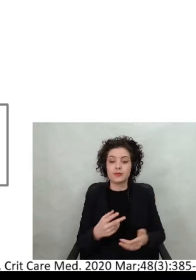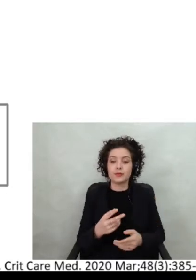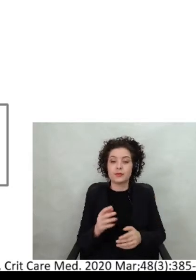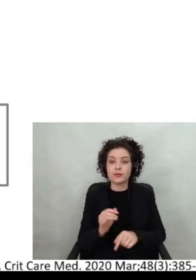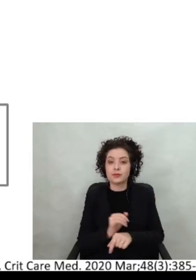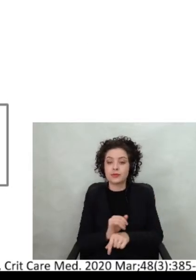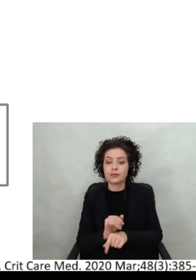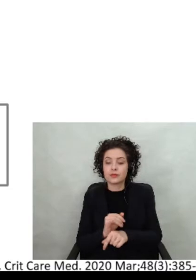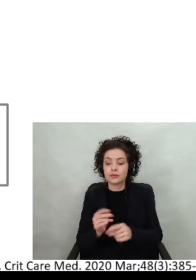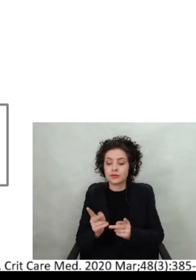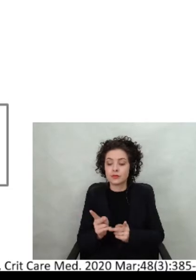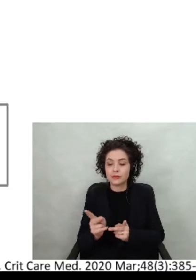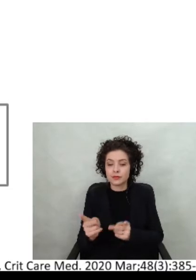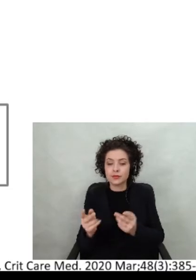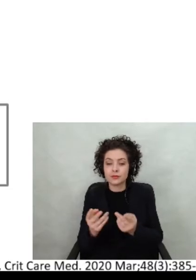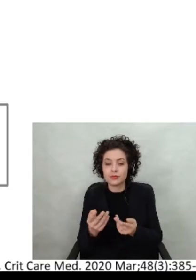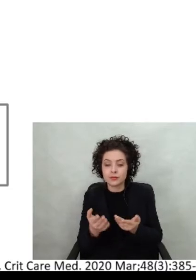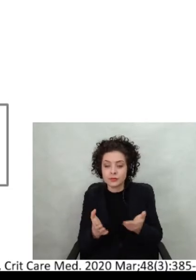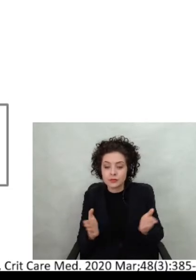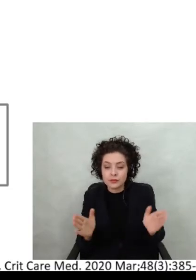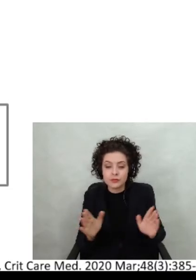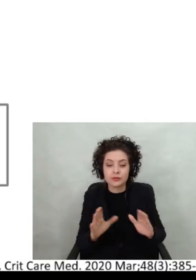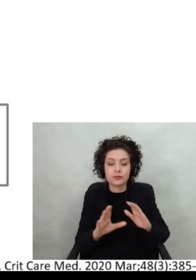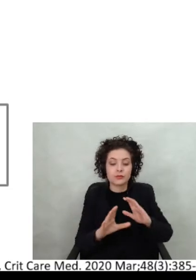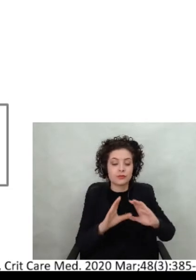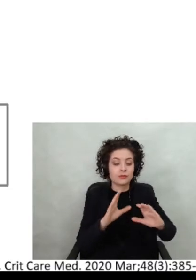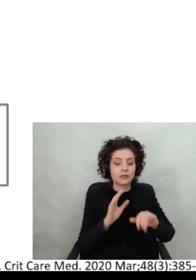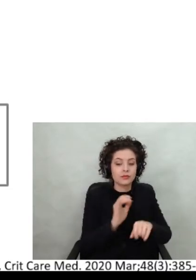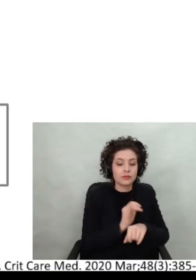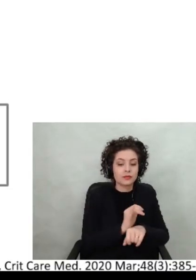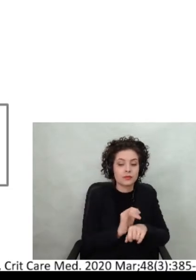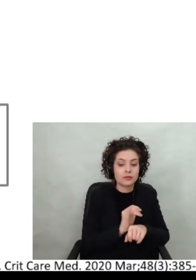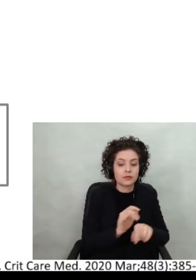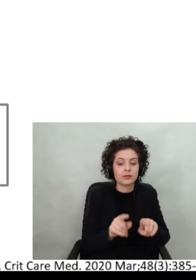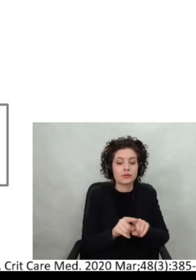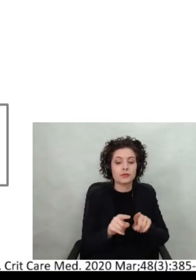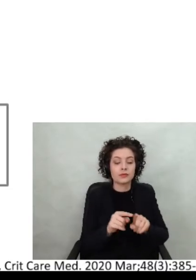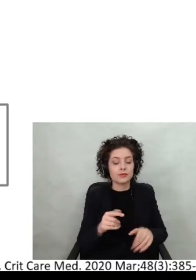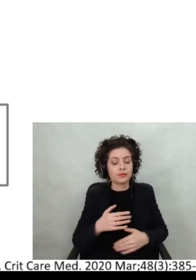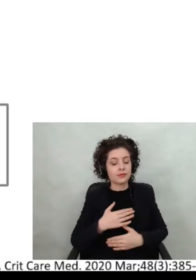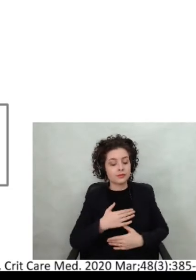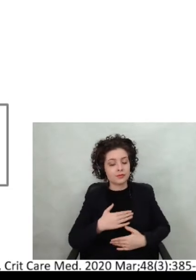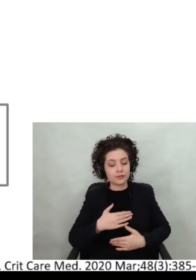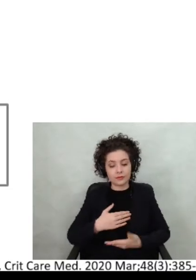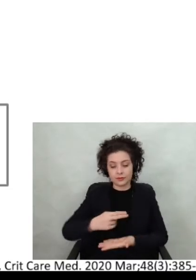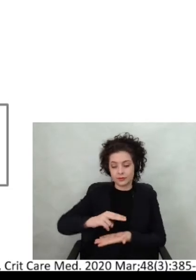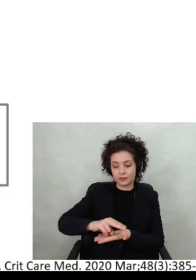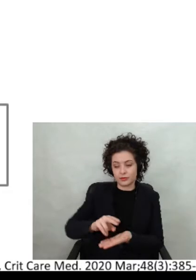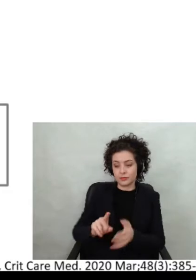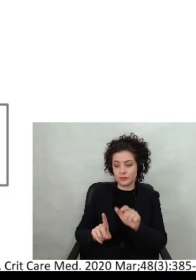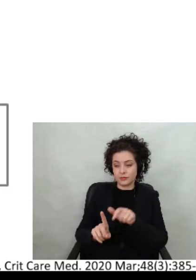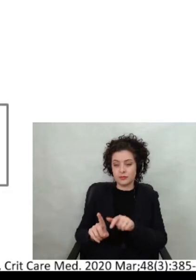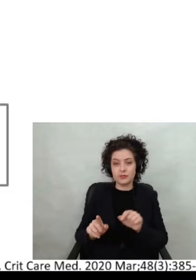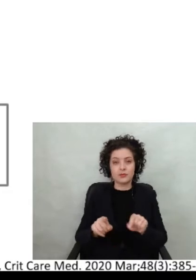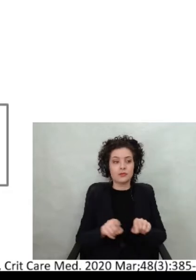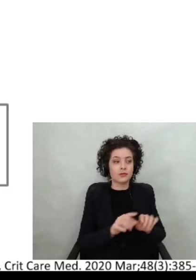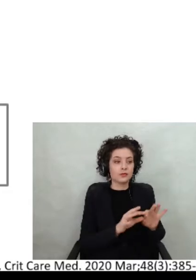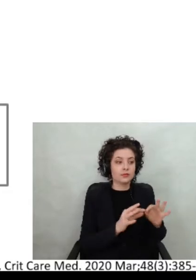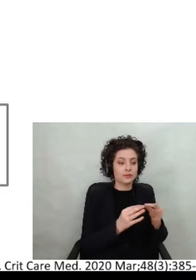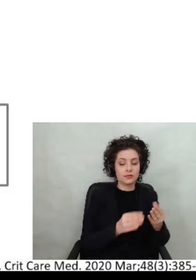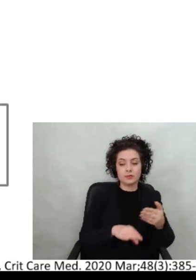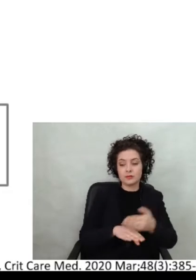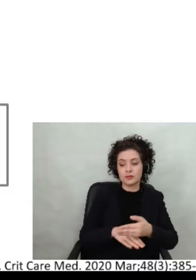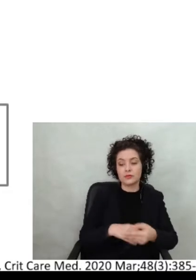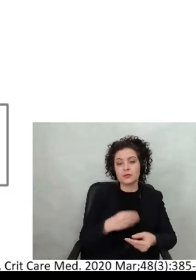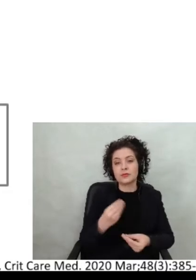ampliada, estratégias de comunicação, satisfação do paciente, participação dos familiares dentro da terapia intensiva,